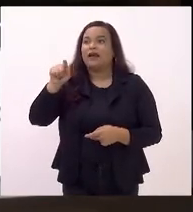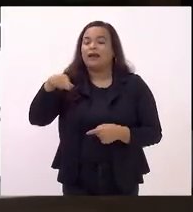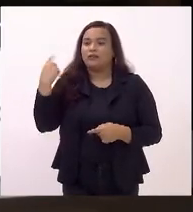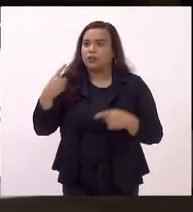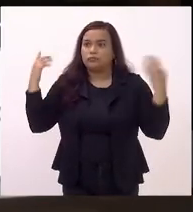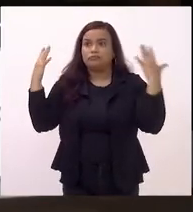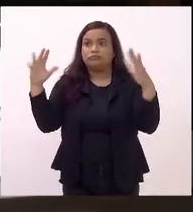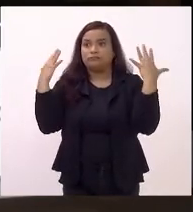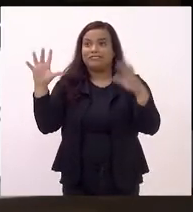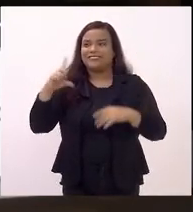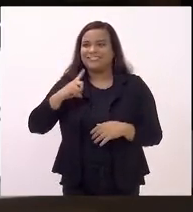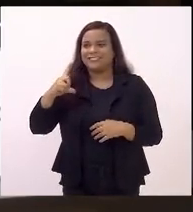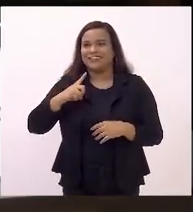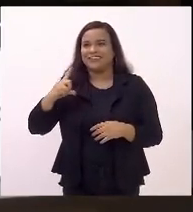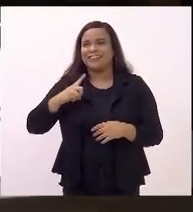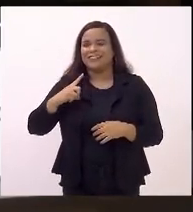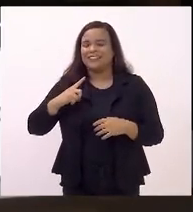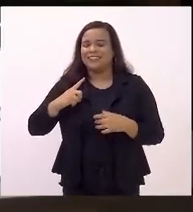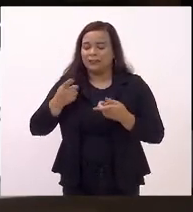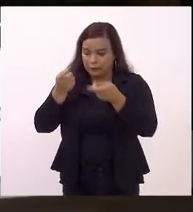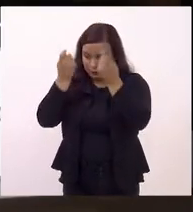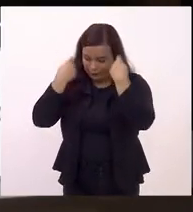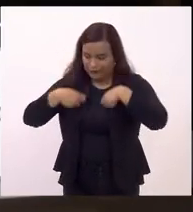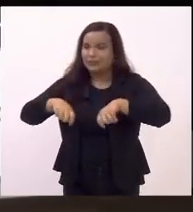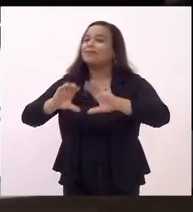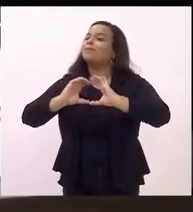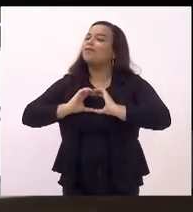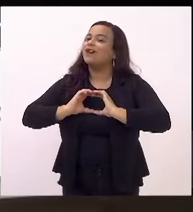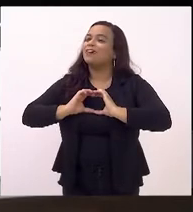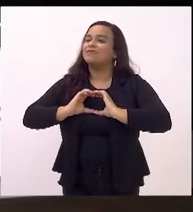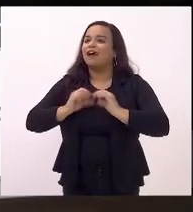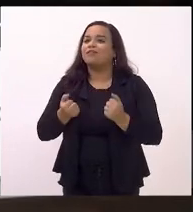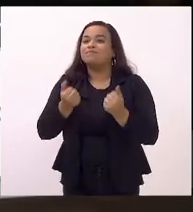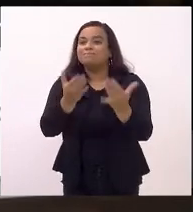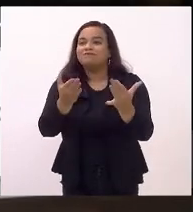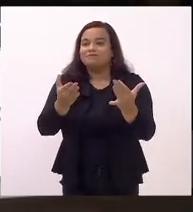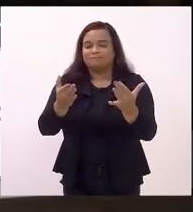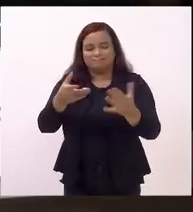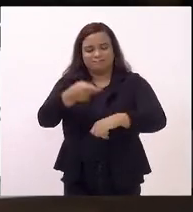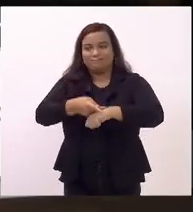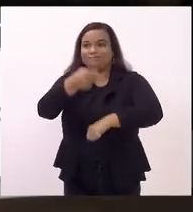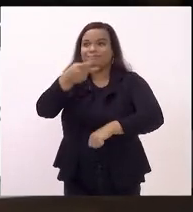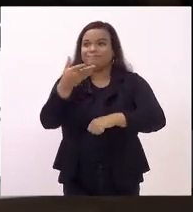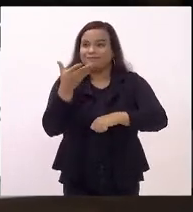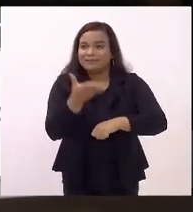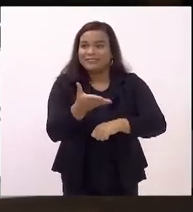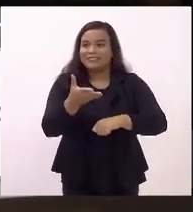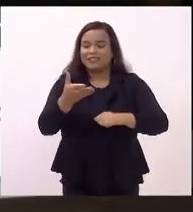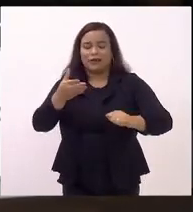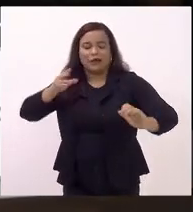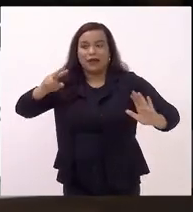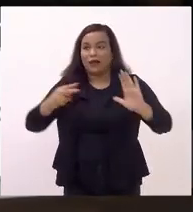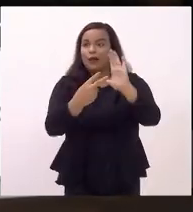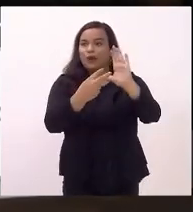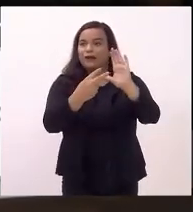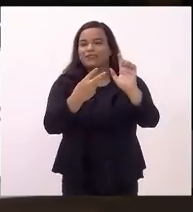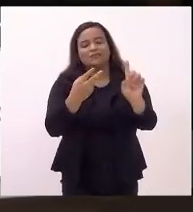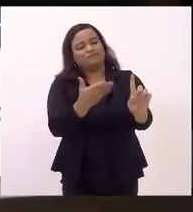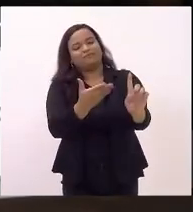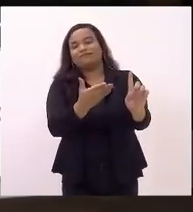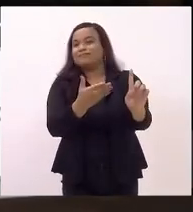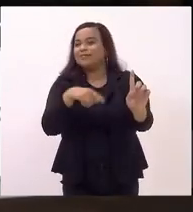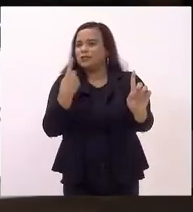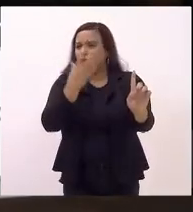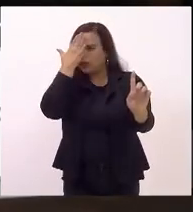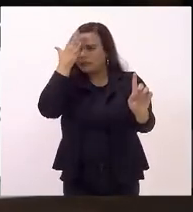esta medalha, vibra com esta solenidade, vibra com este reconhecimento que nós já sabemos quem é